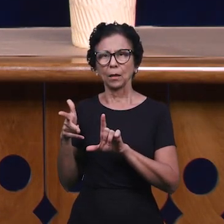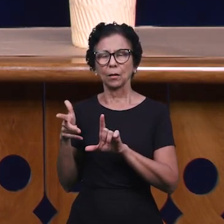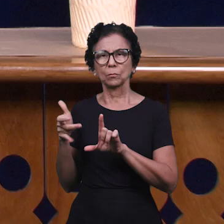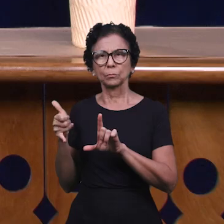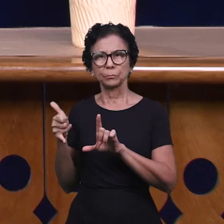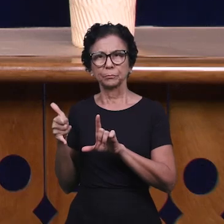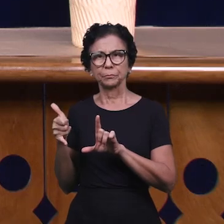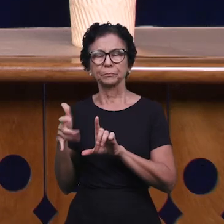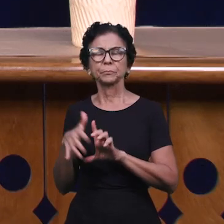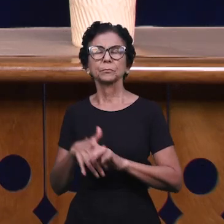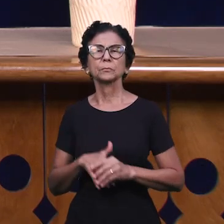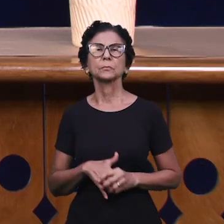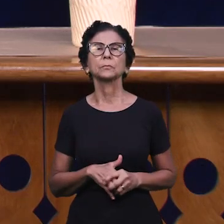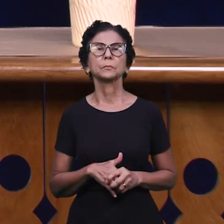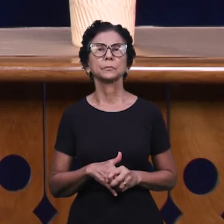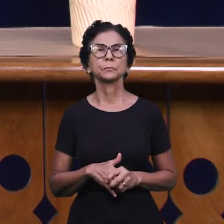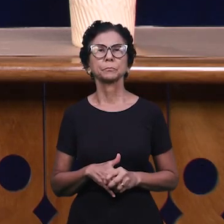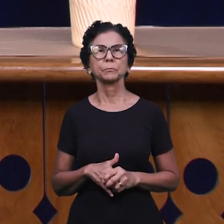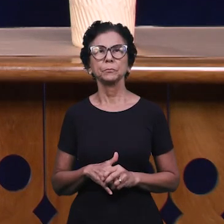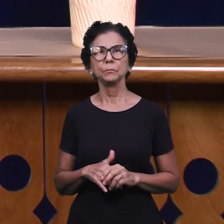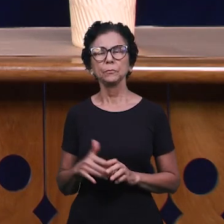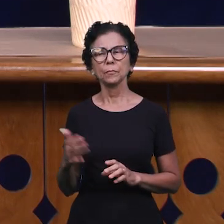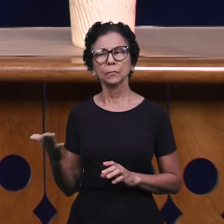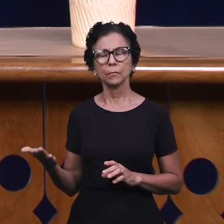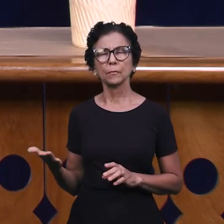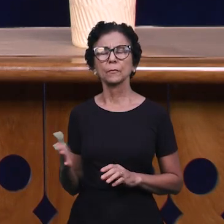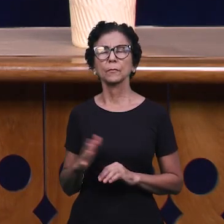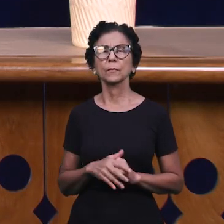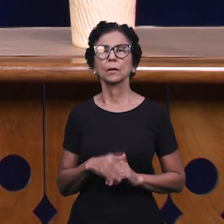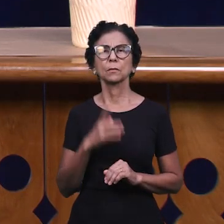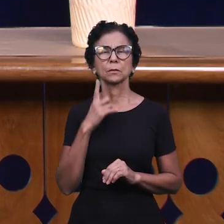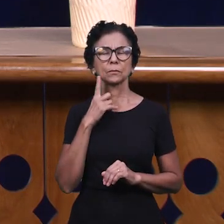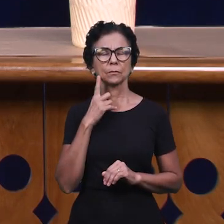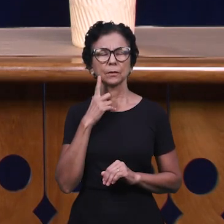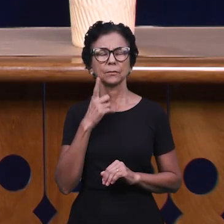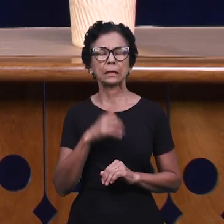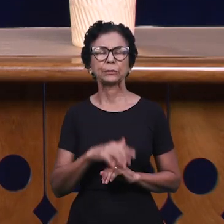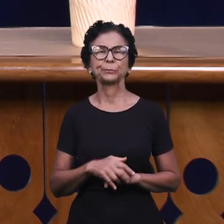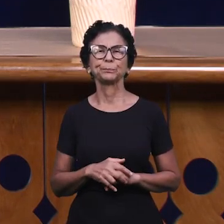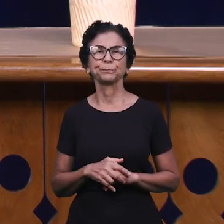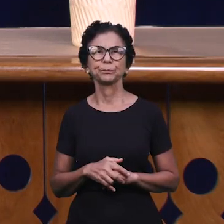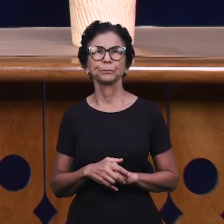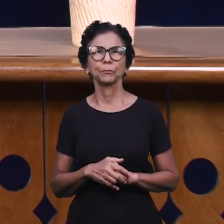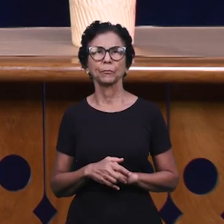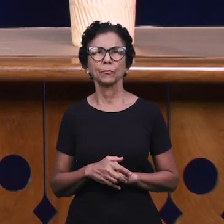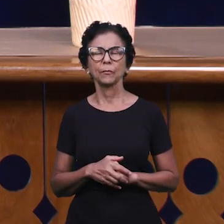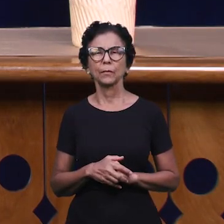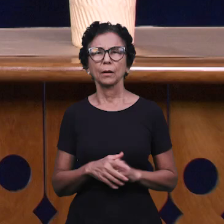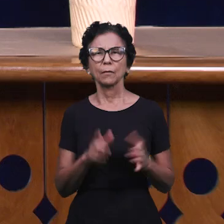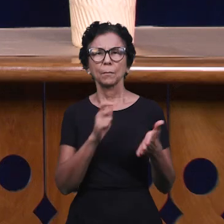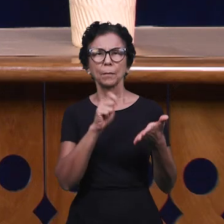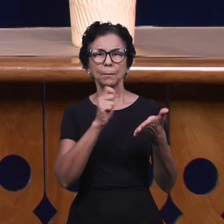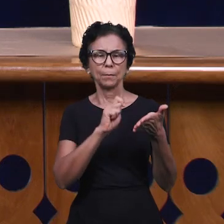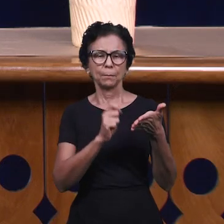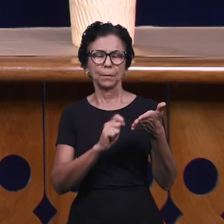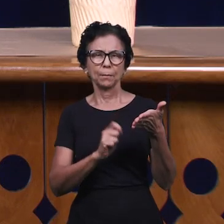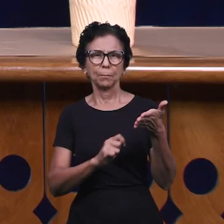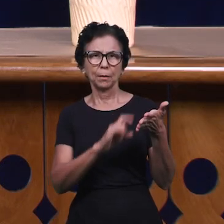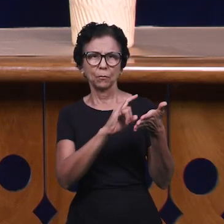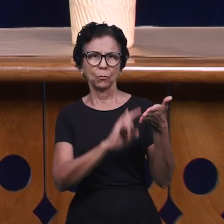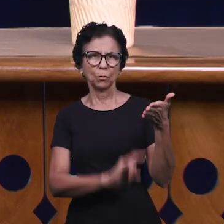celular e clicar no link que você será redirecionado para preencher um formulário